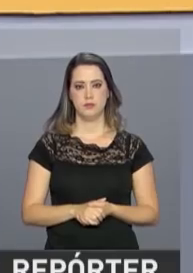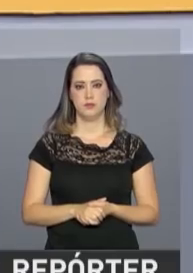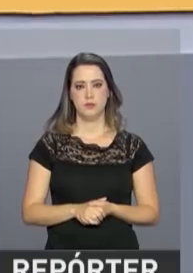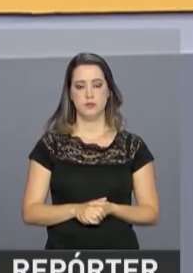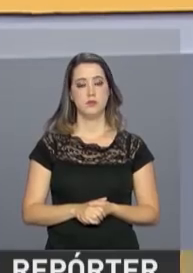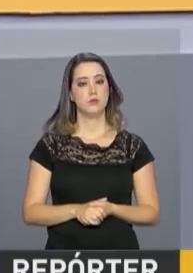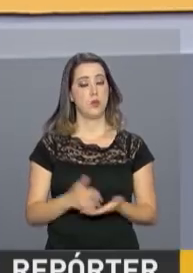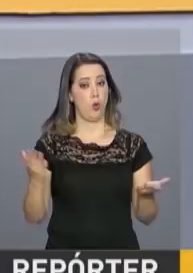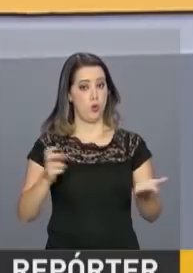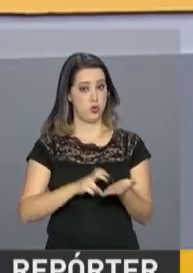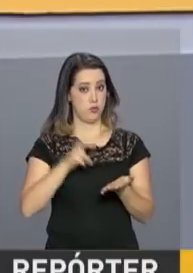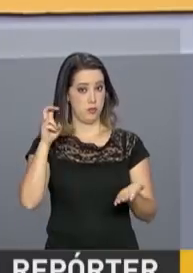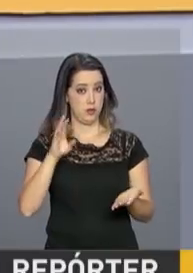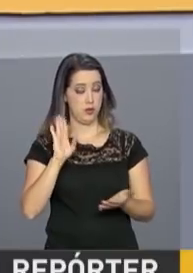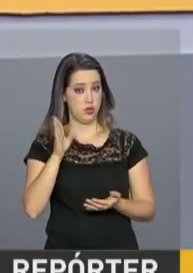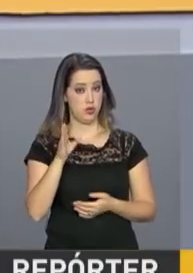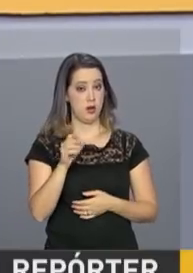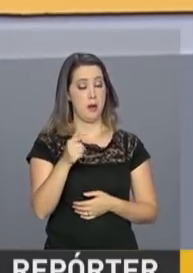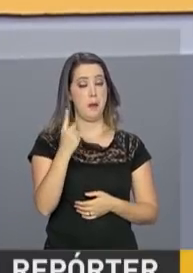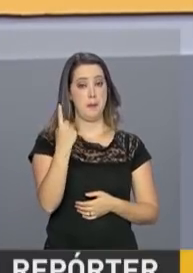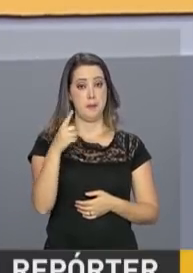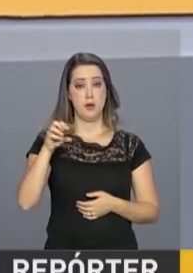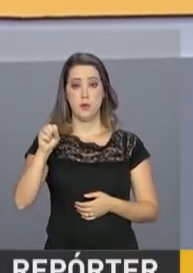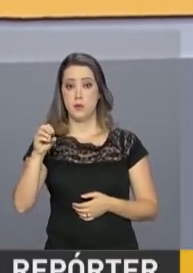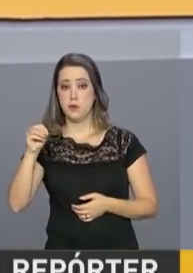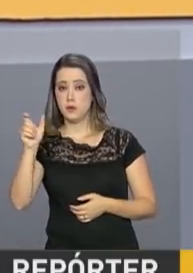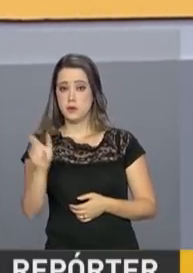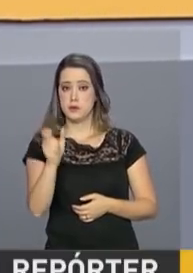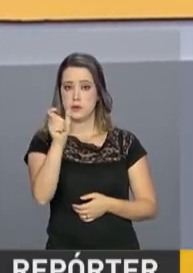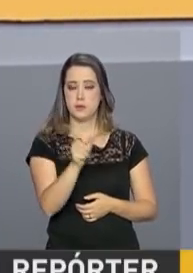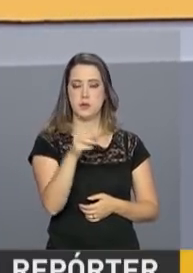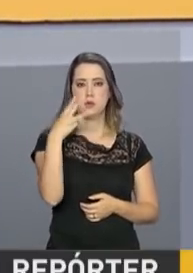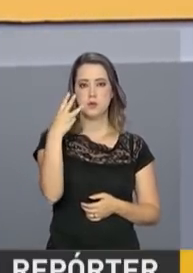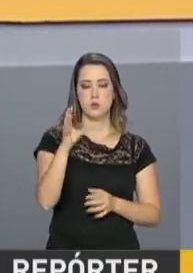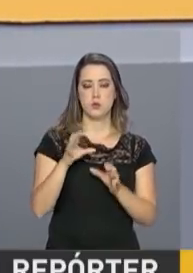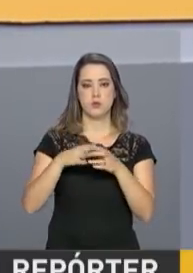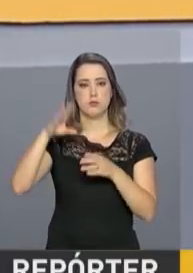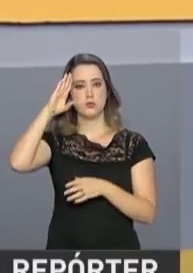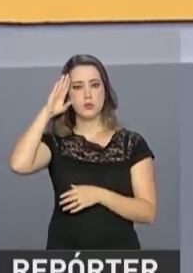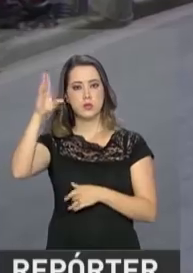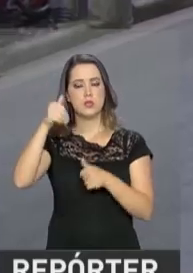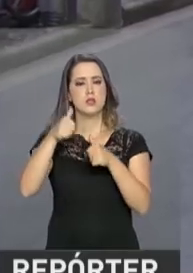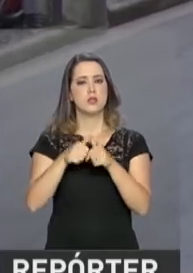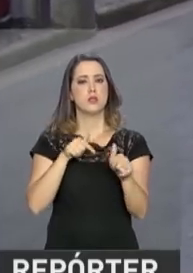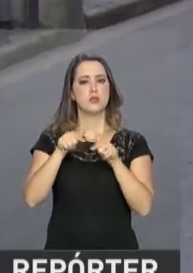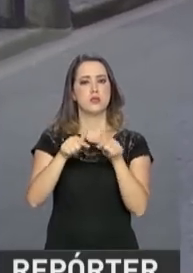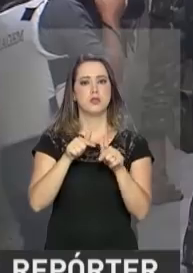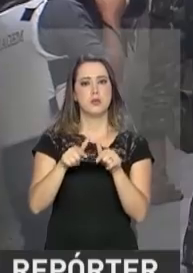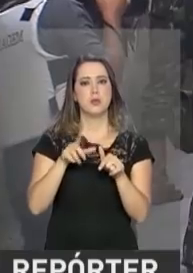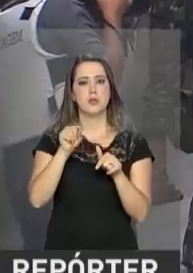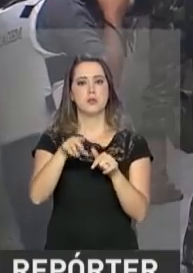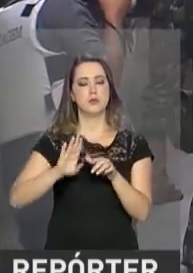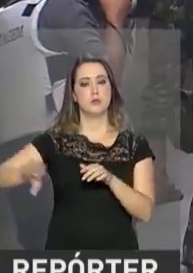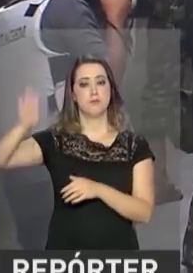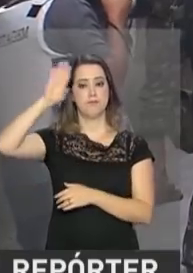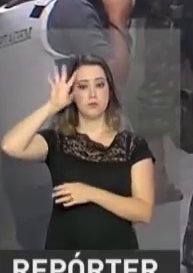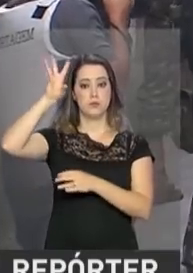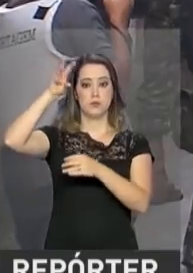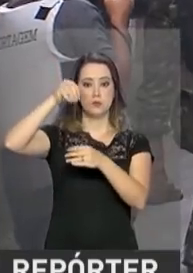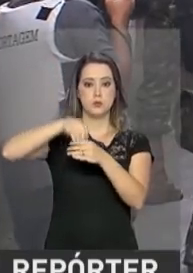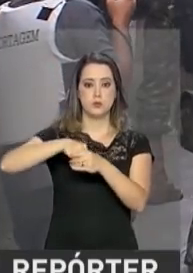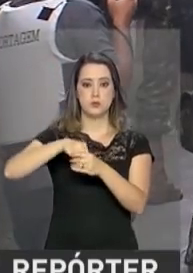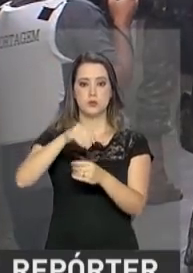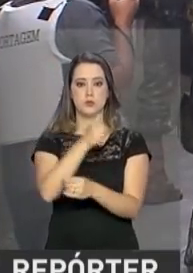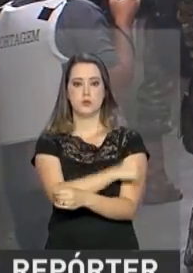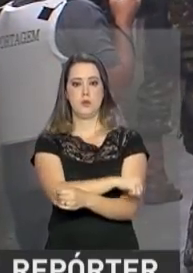desde a madrugada 1800 militares das três forças estão atuando em uma operação da intervenção federal